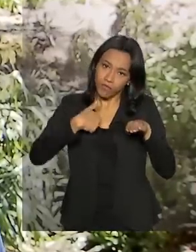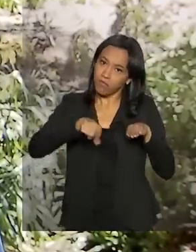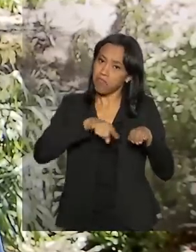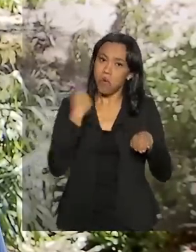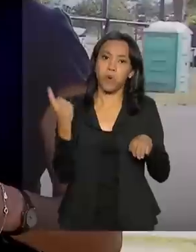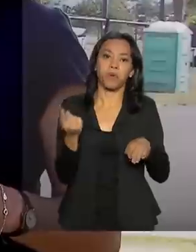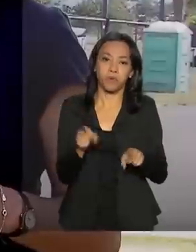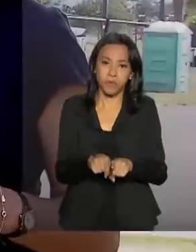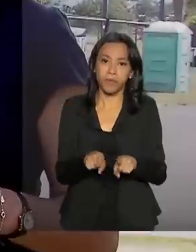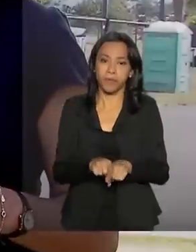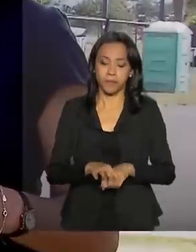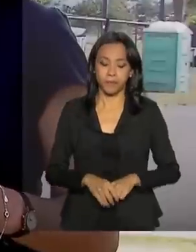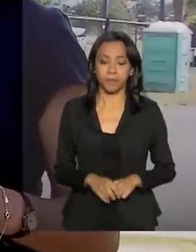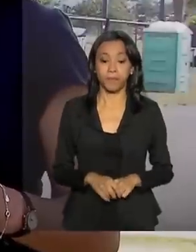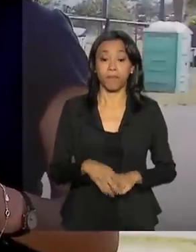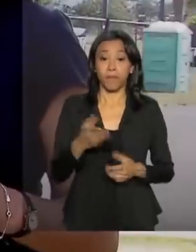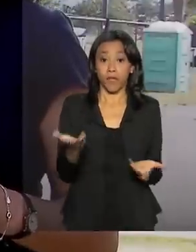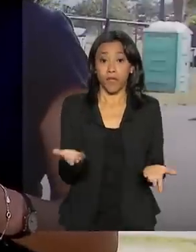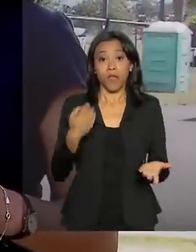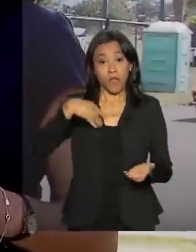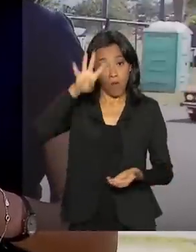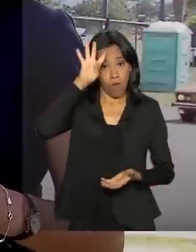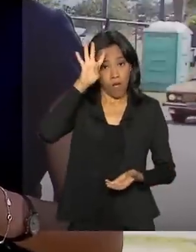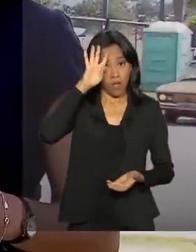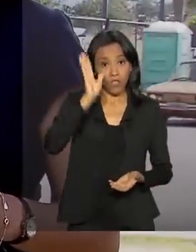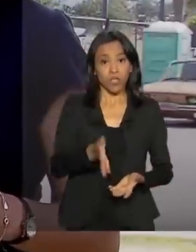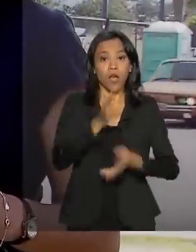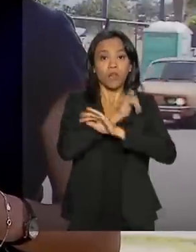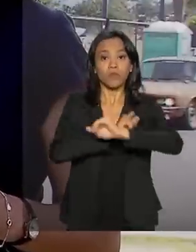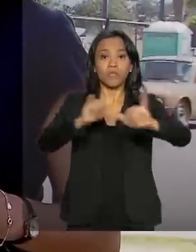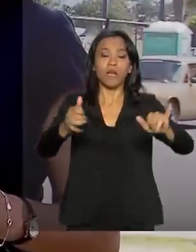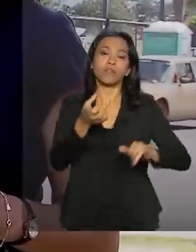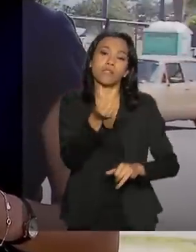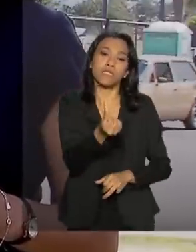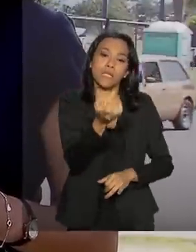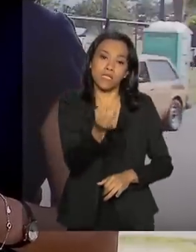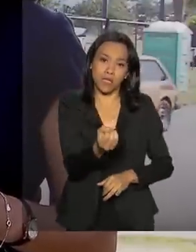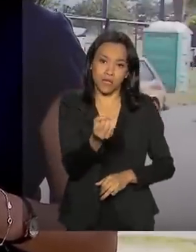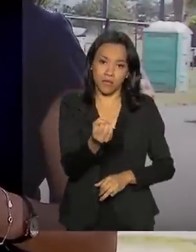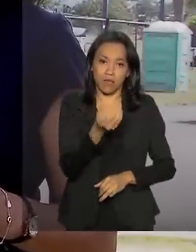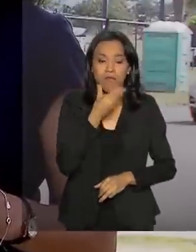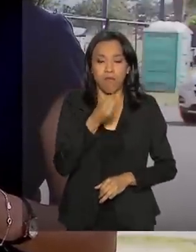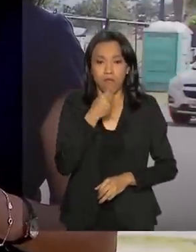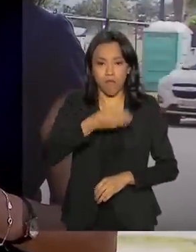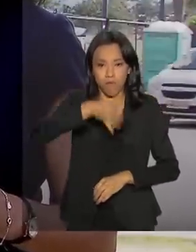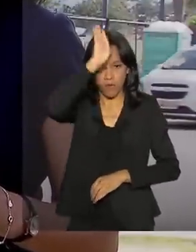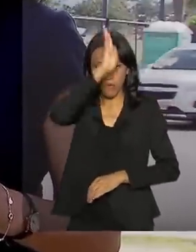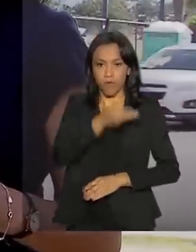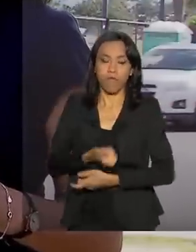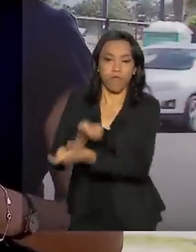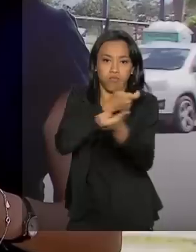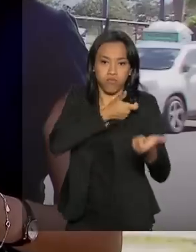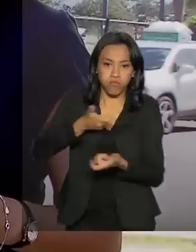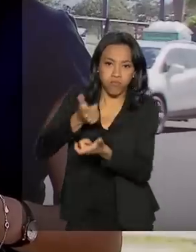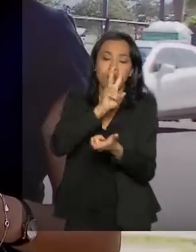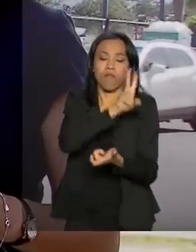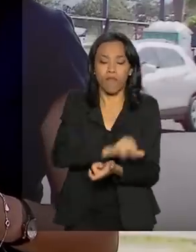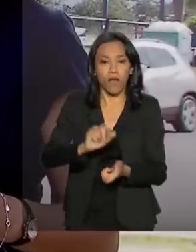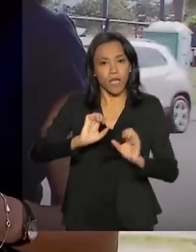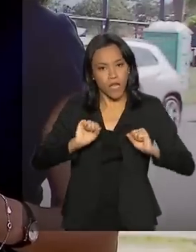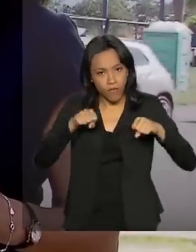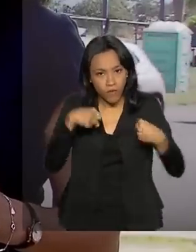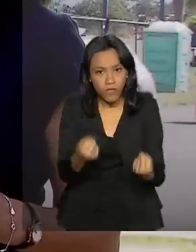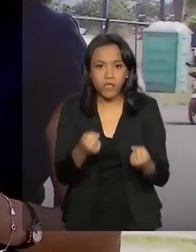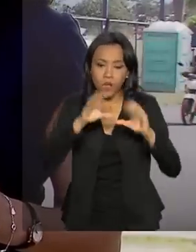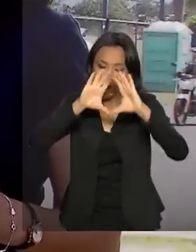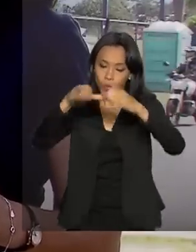levados, sabe? E nesta quarta-feira foi anunciado que 60 bombeiros da Força Nacional de Segurança Pública vão reforçar a atuação